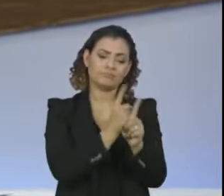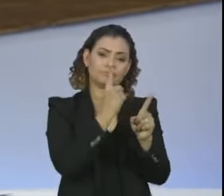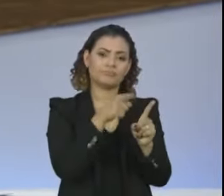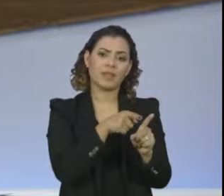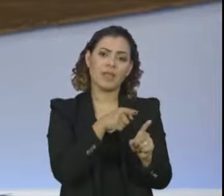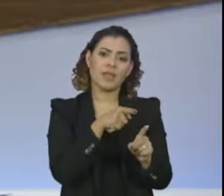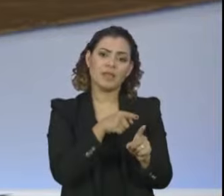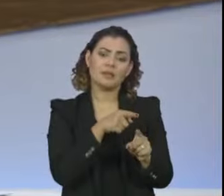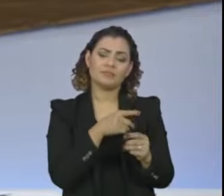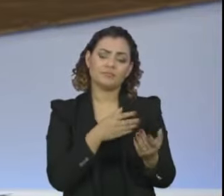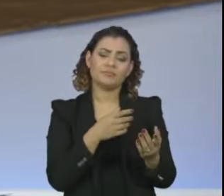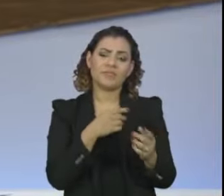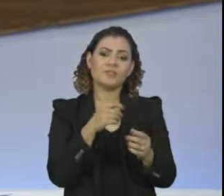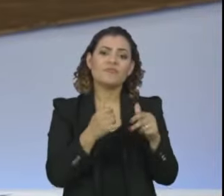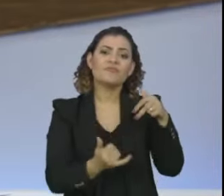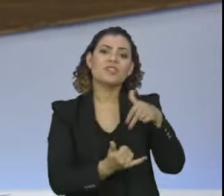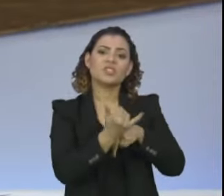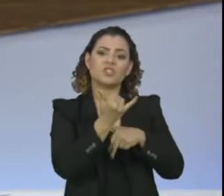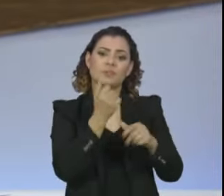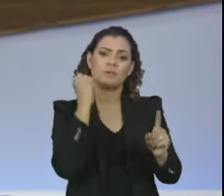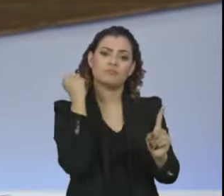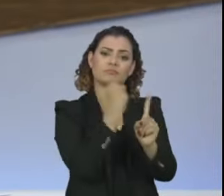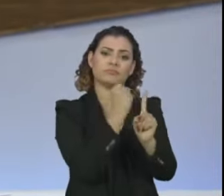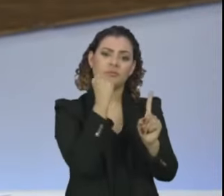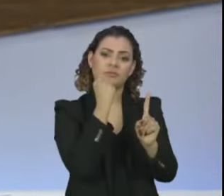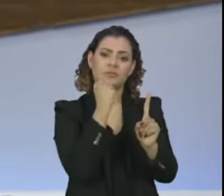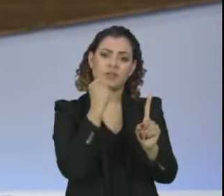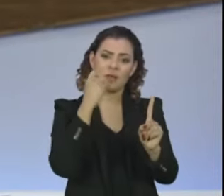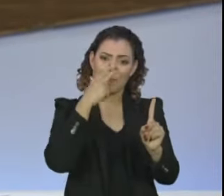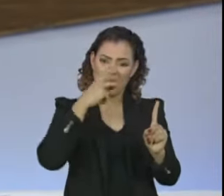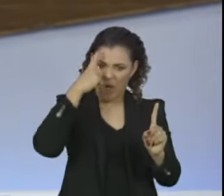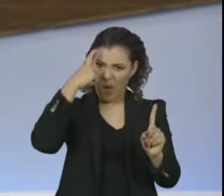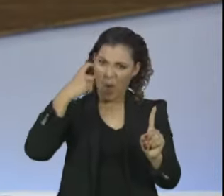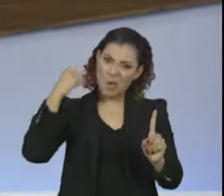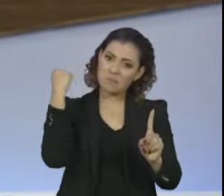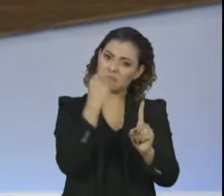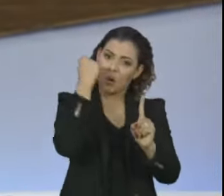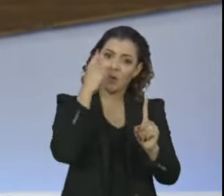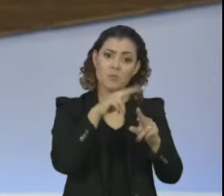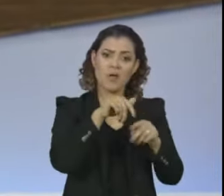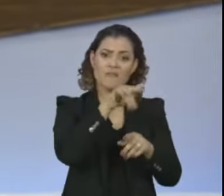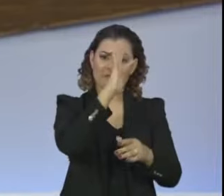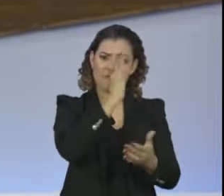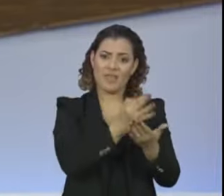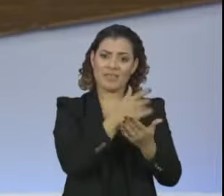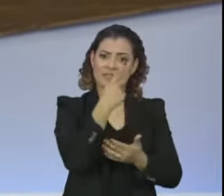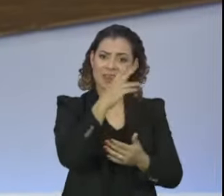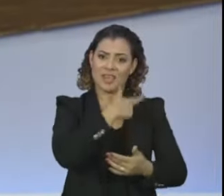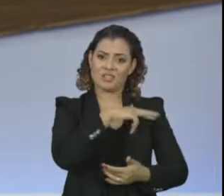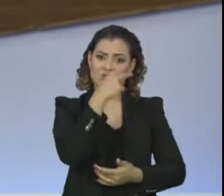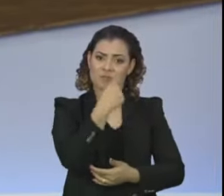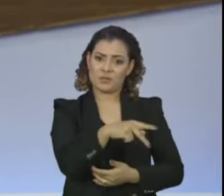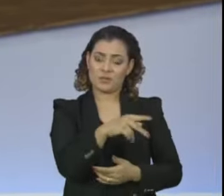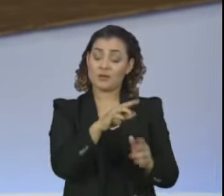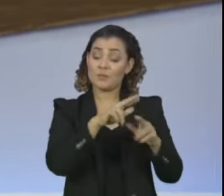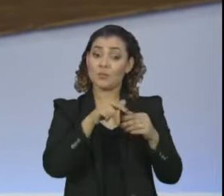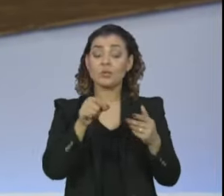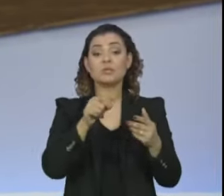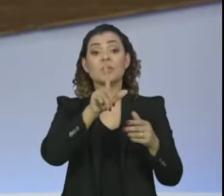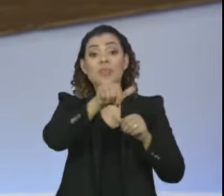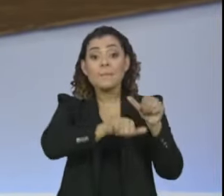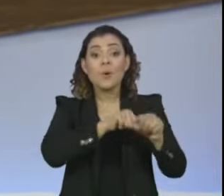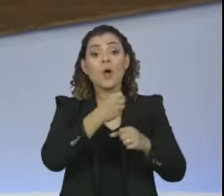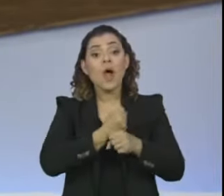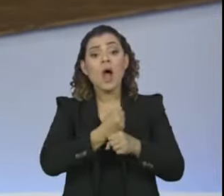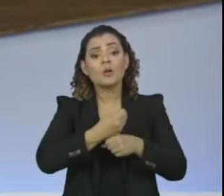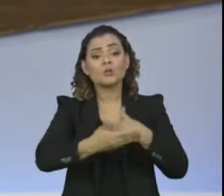por por ter sido vítima de um crime de ódio à fé e depois da e depois